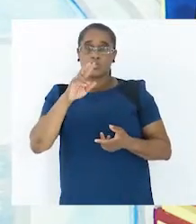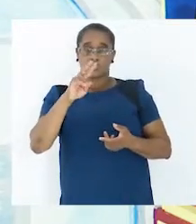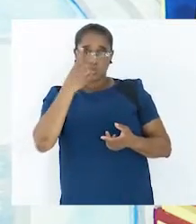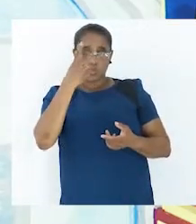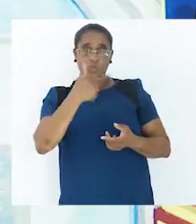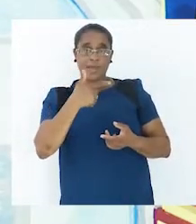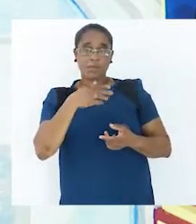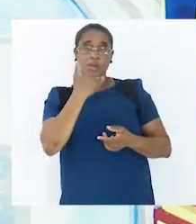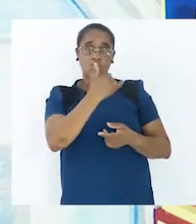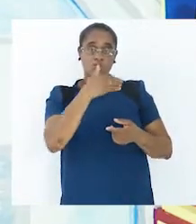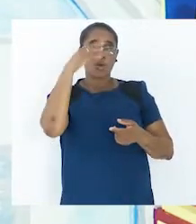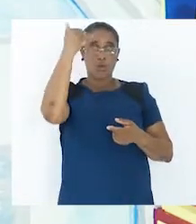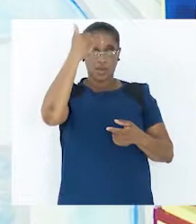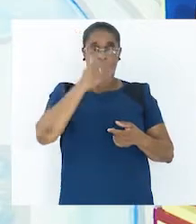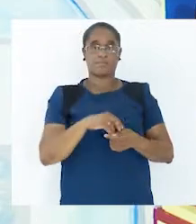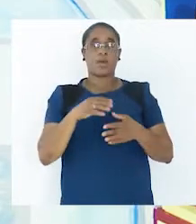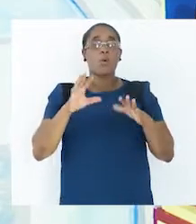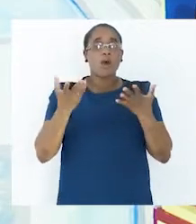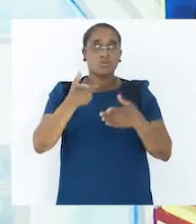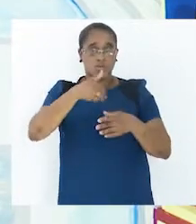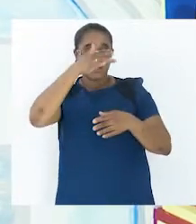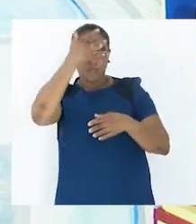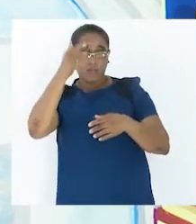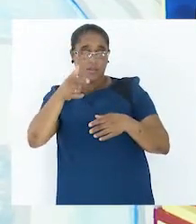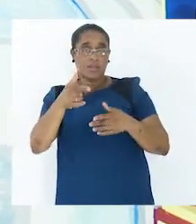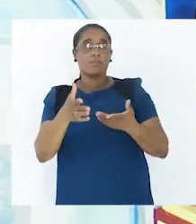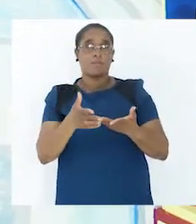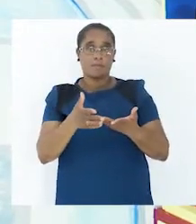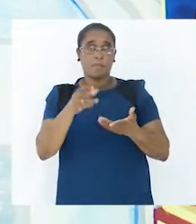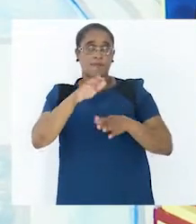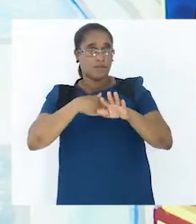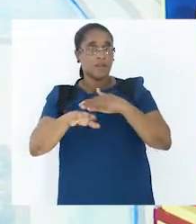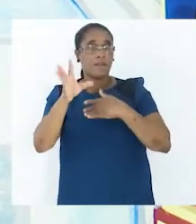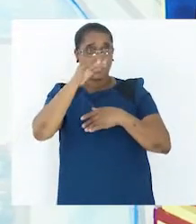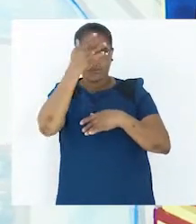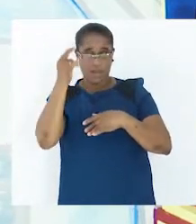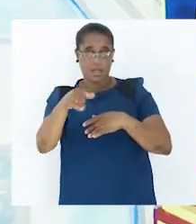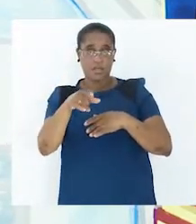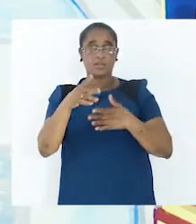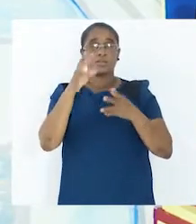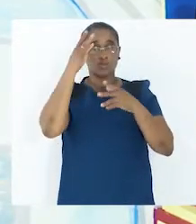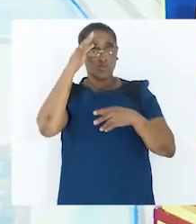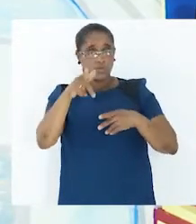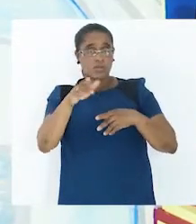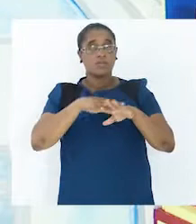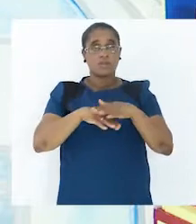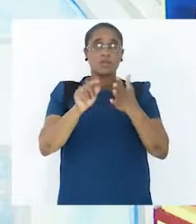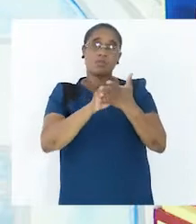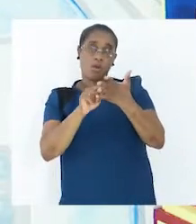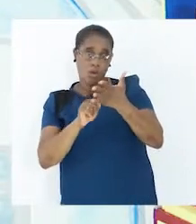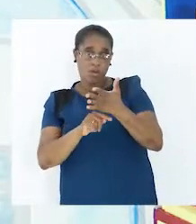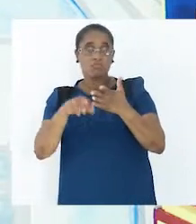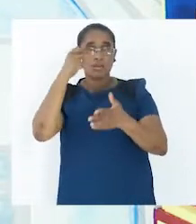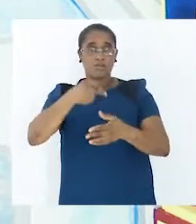nós simplificarmos essa expressão, portanto, fazendo as operações que eles estão a ser indicadas, ficaremos com